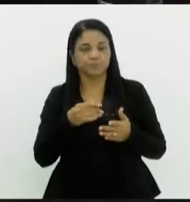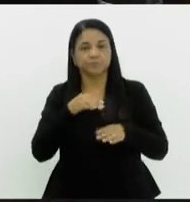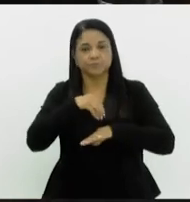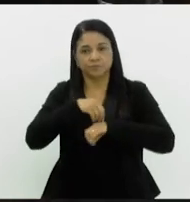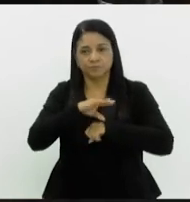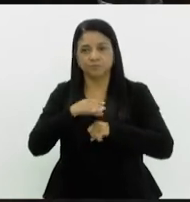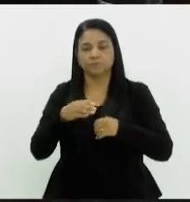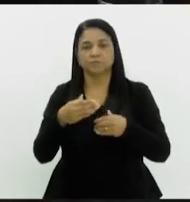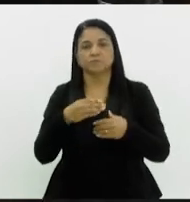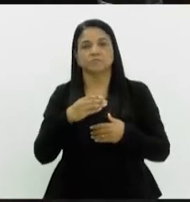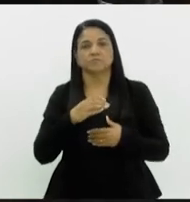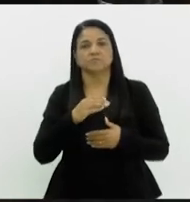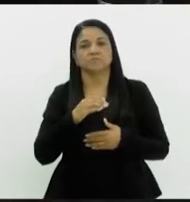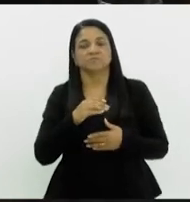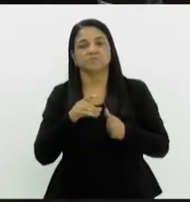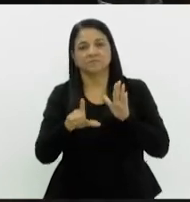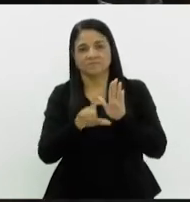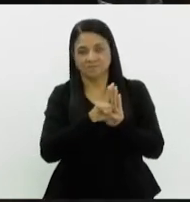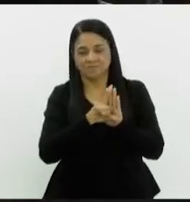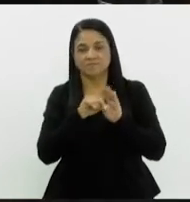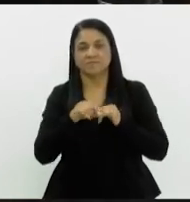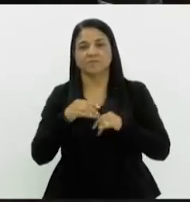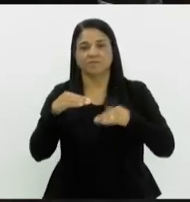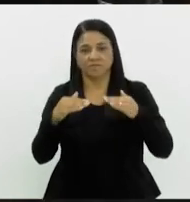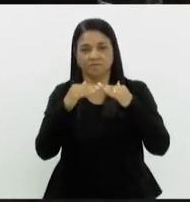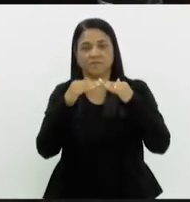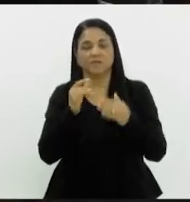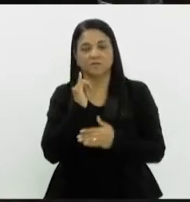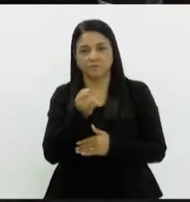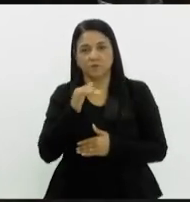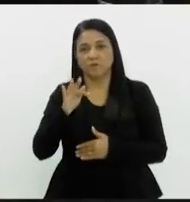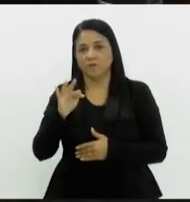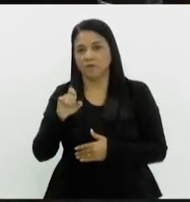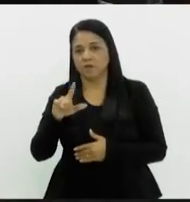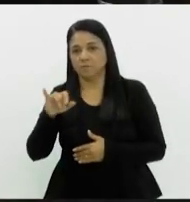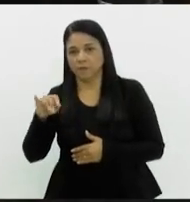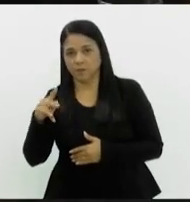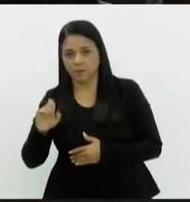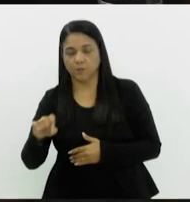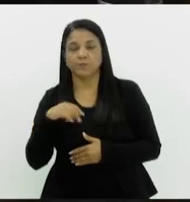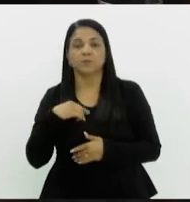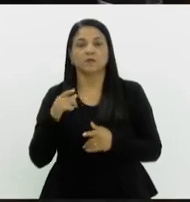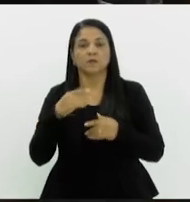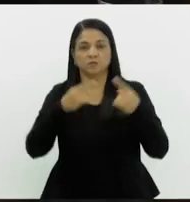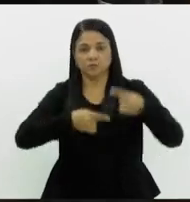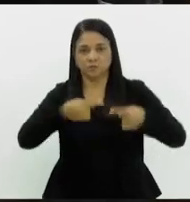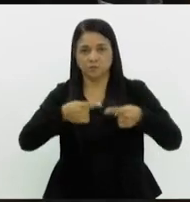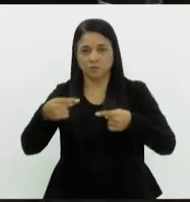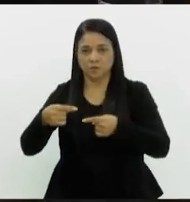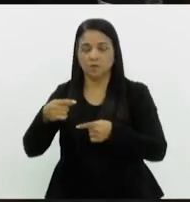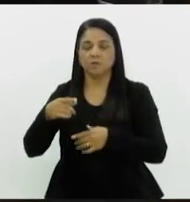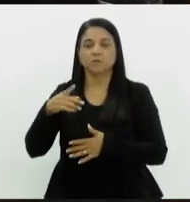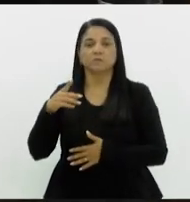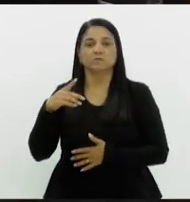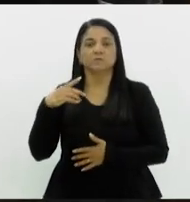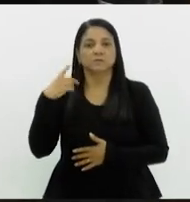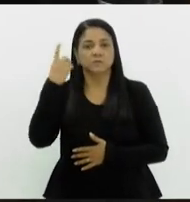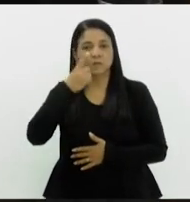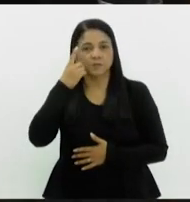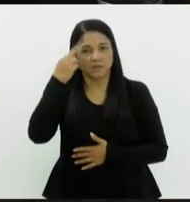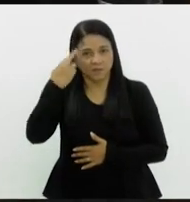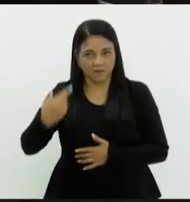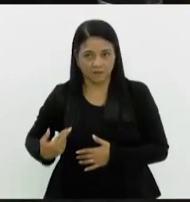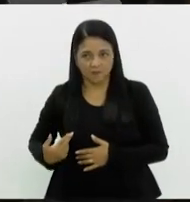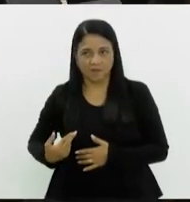Indicação Legislativa, favorável. Relator, deputado Filipinho Raves. Em discussão. Para discutir, deputada Renata Souza, não